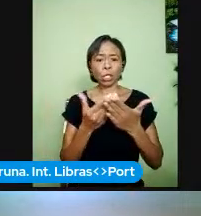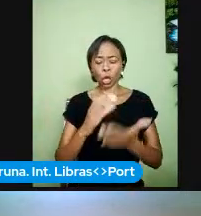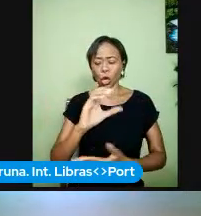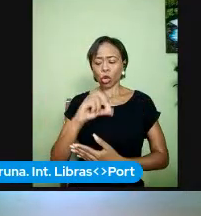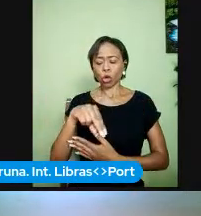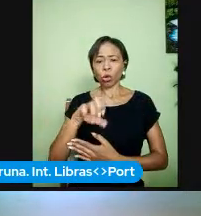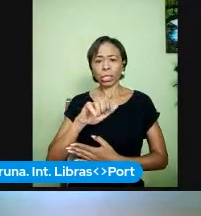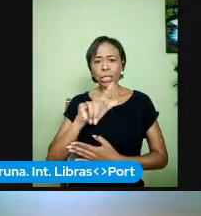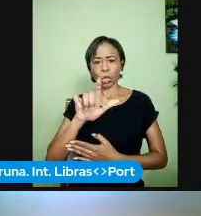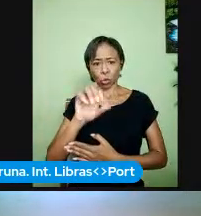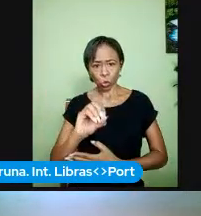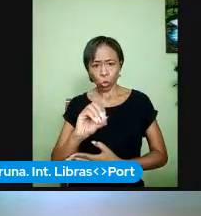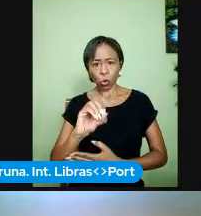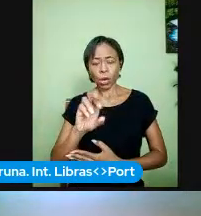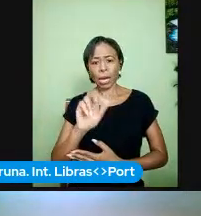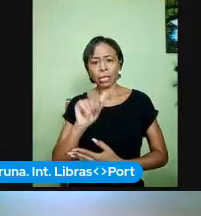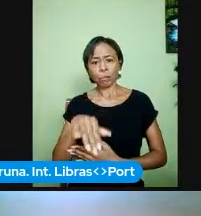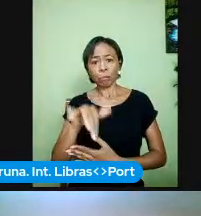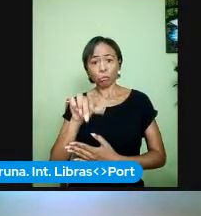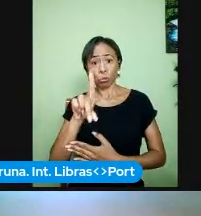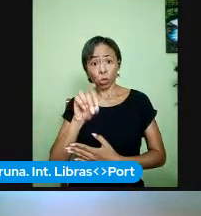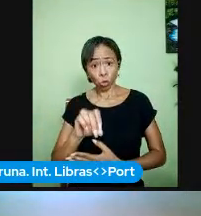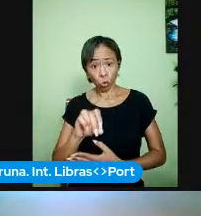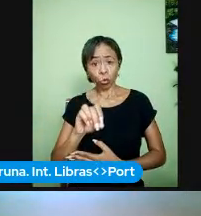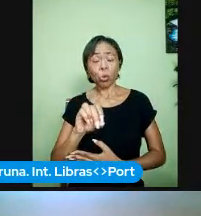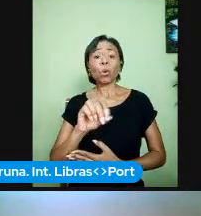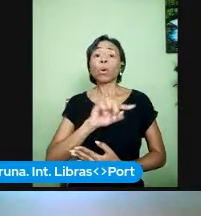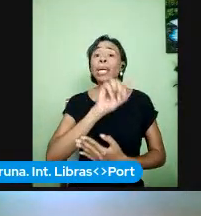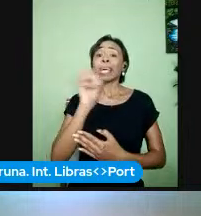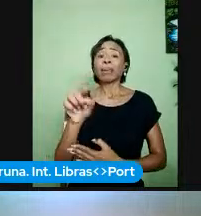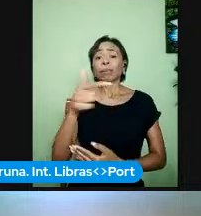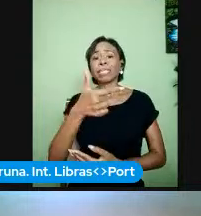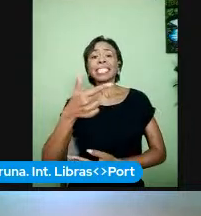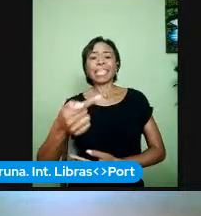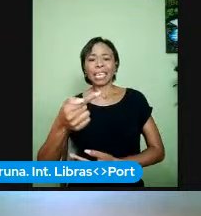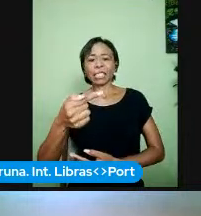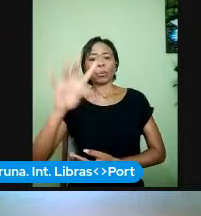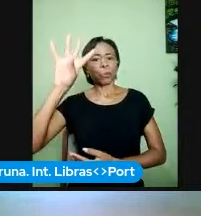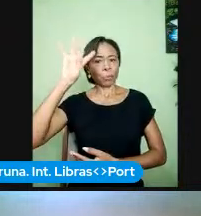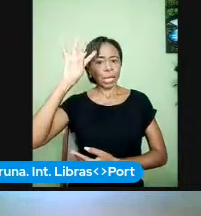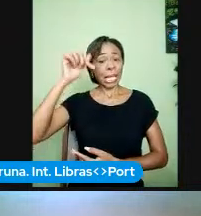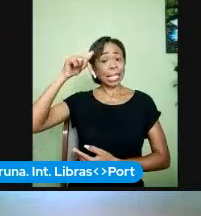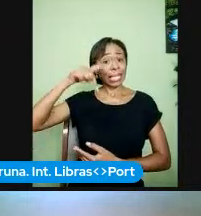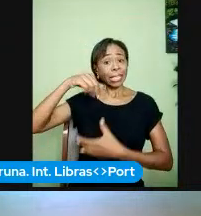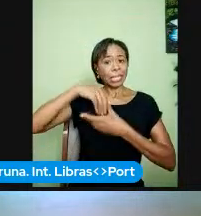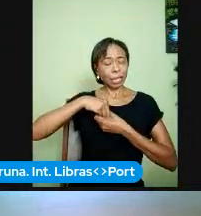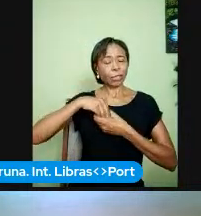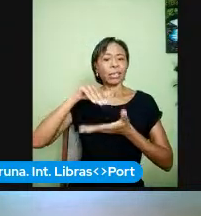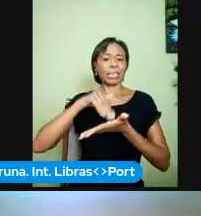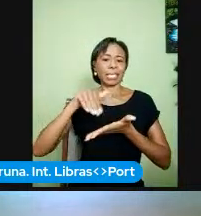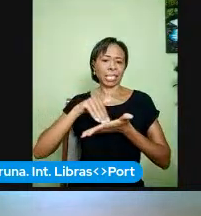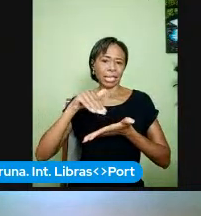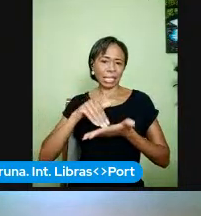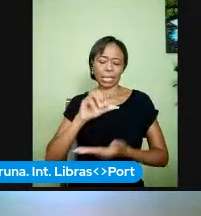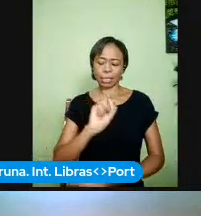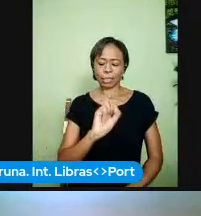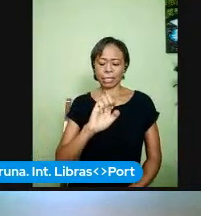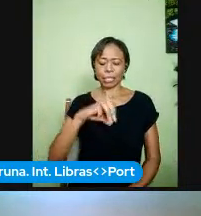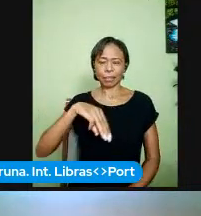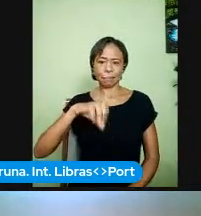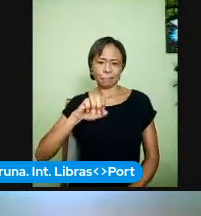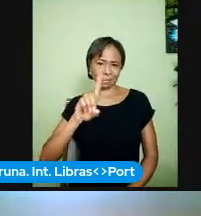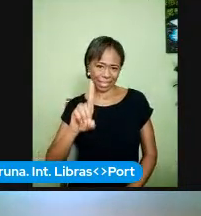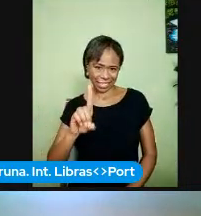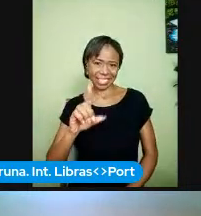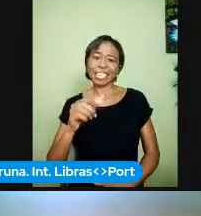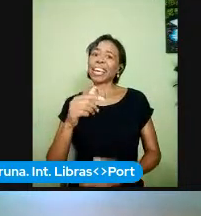Raimundo Trindade. E no dia 27, na quarta, é aqui na Secretaria Municipal de Educação, na SMED. A gente conta com a presença